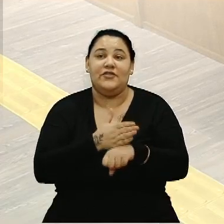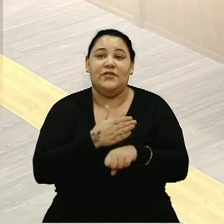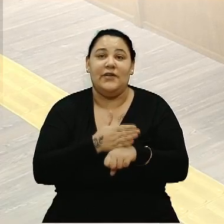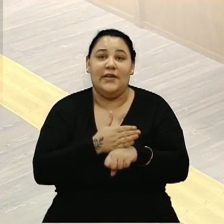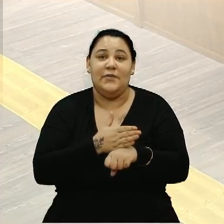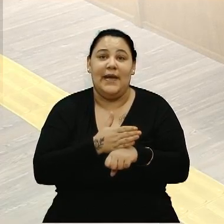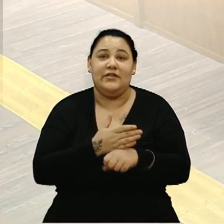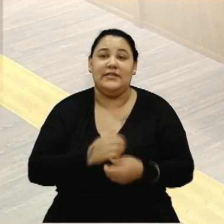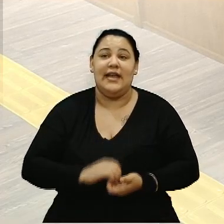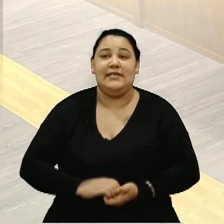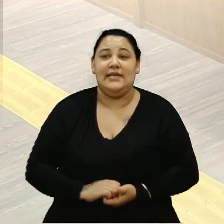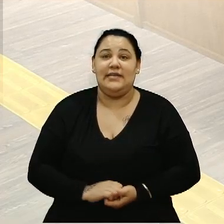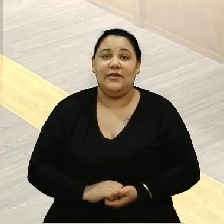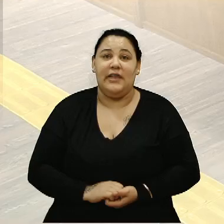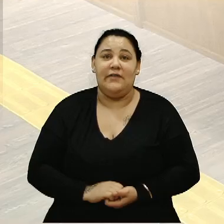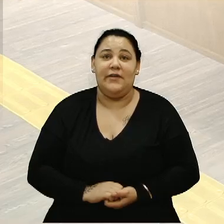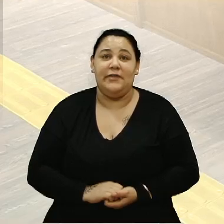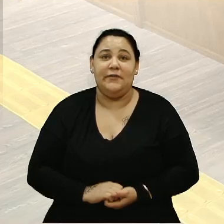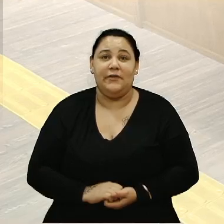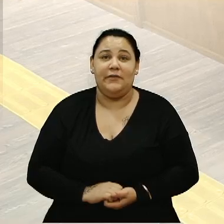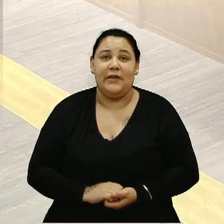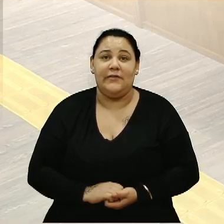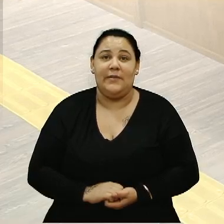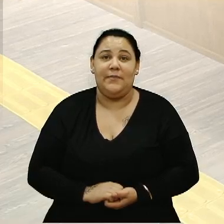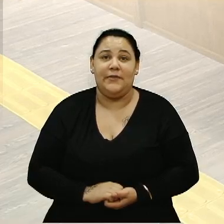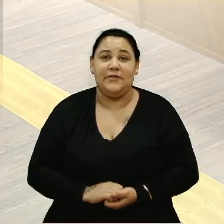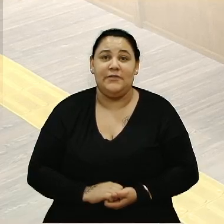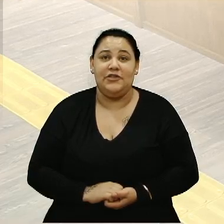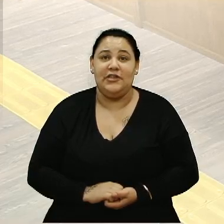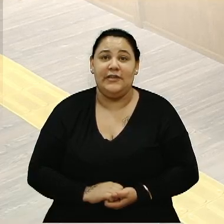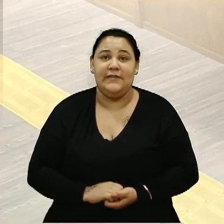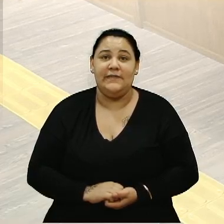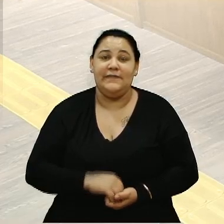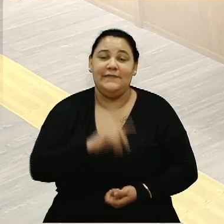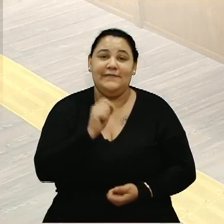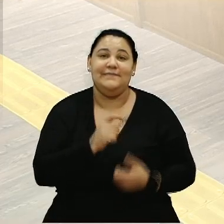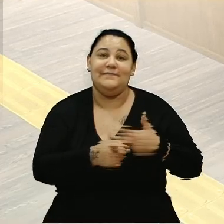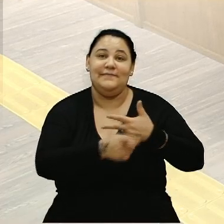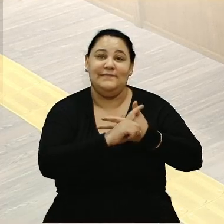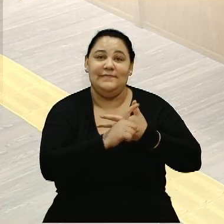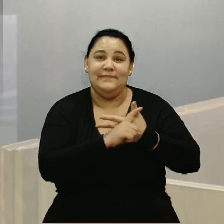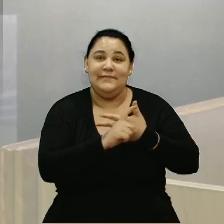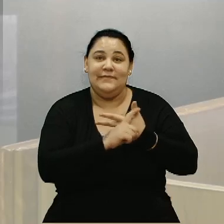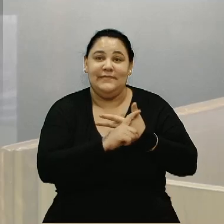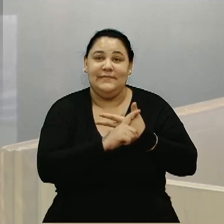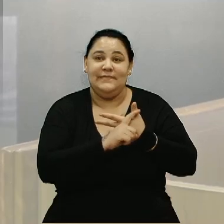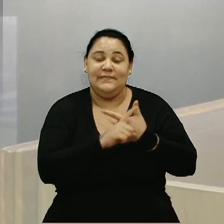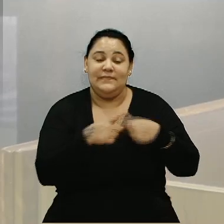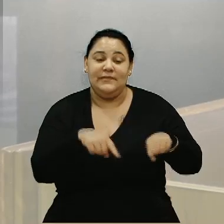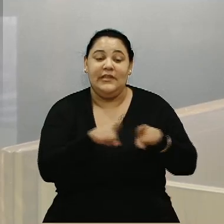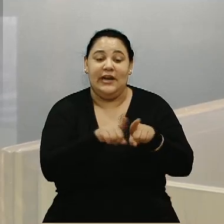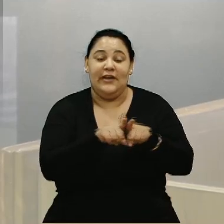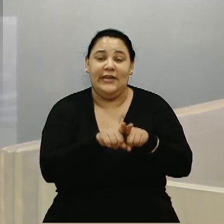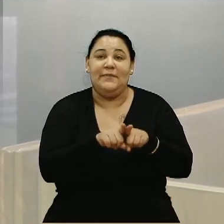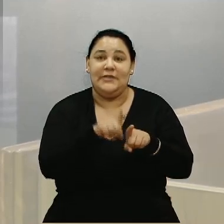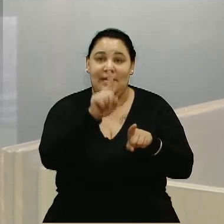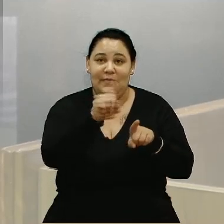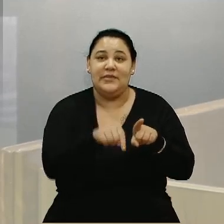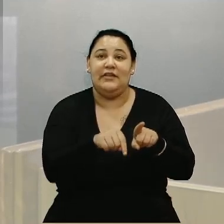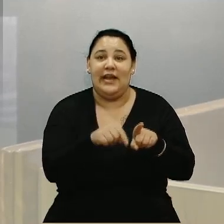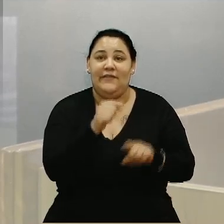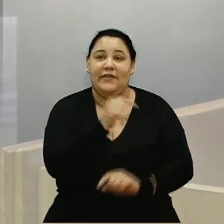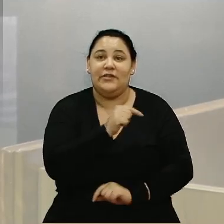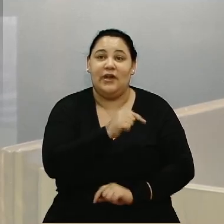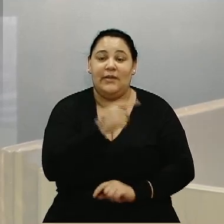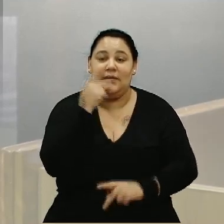está no legislativo, legisla e fiscaliza. Se o executivo não executa, nós temos que parar. E hoje eu já